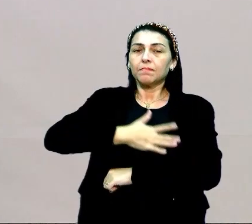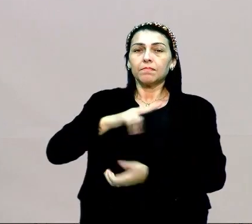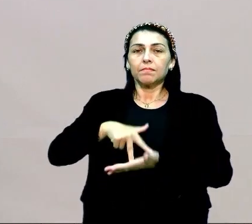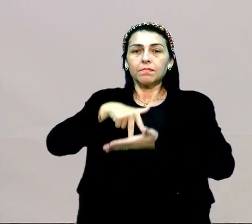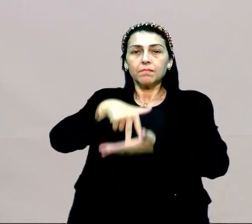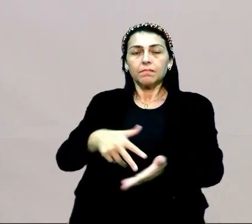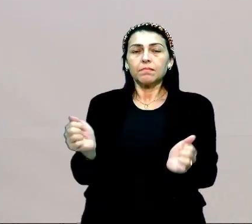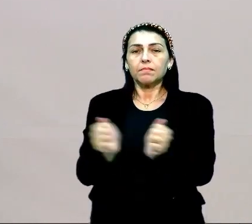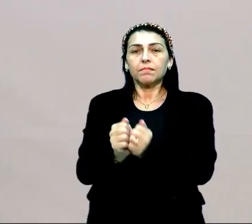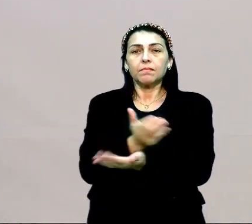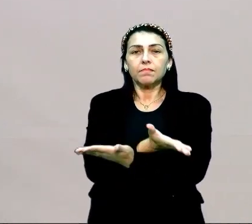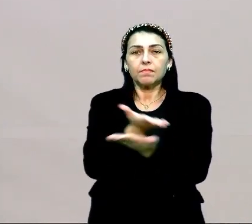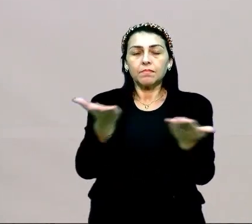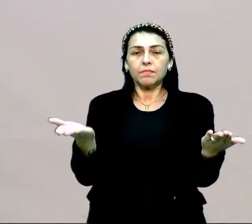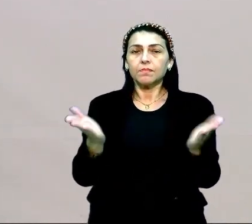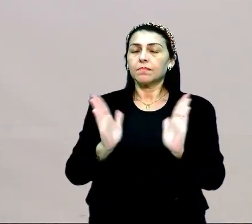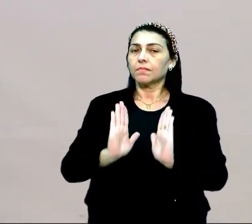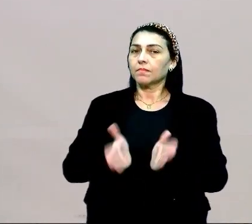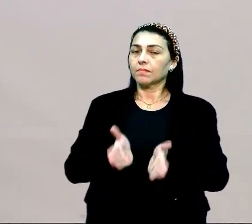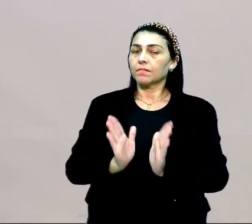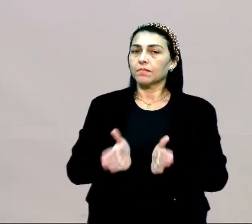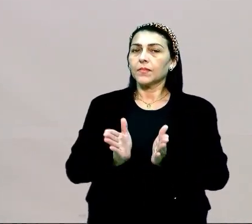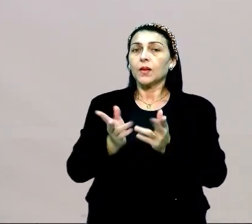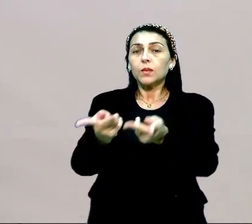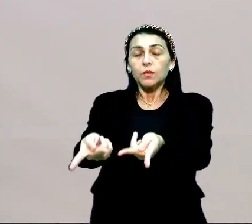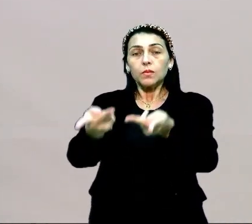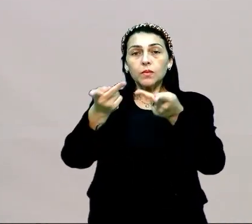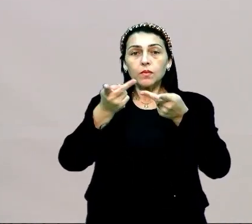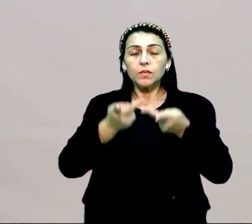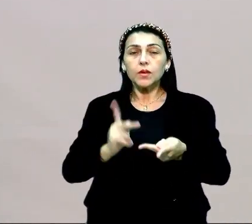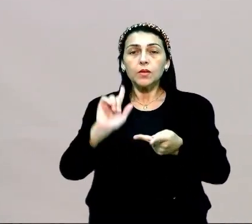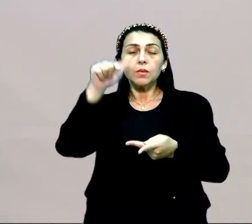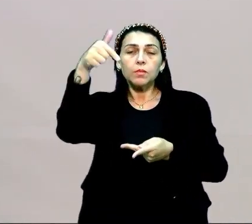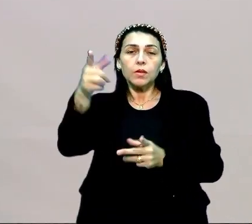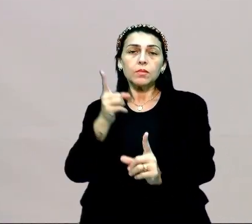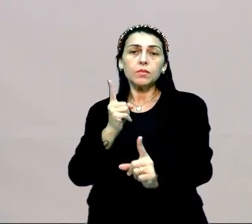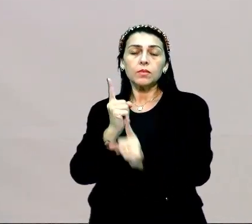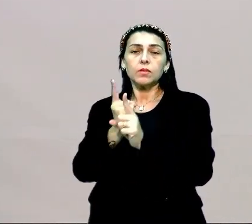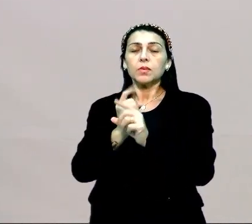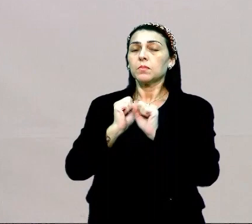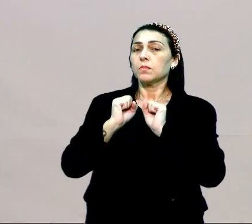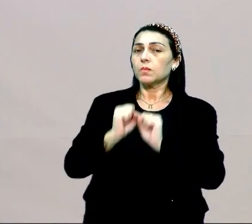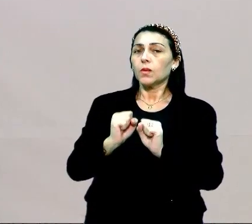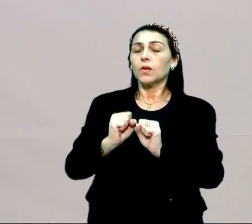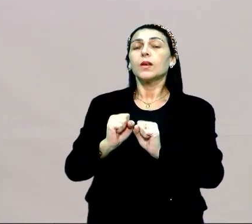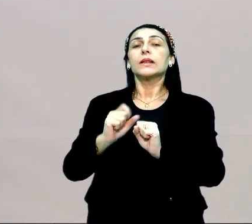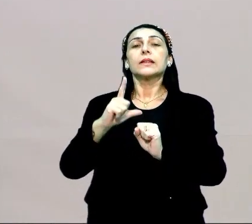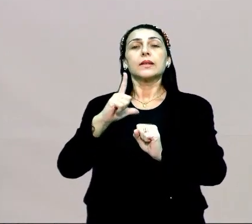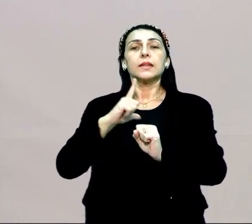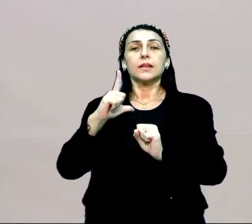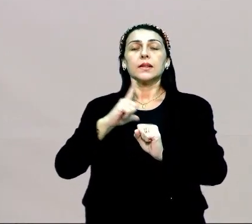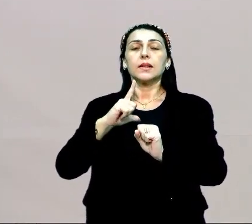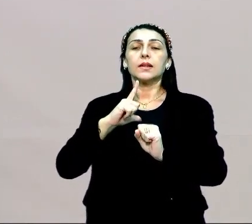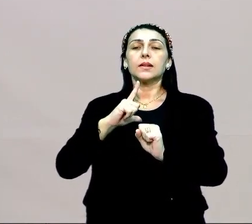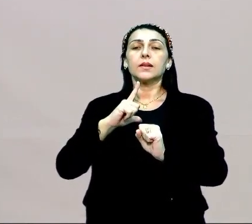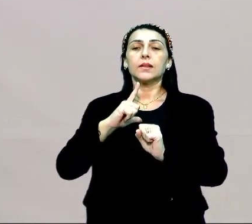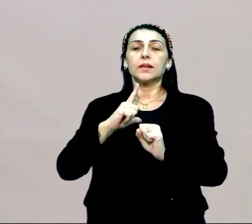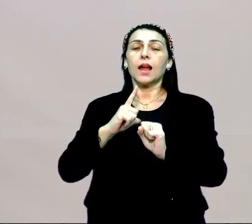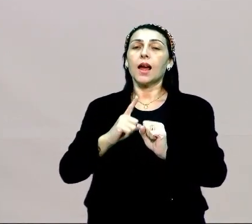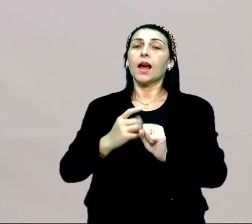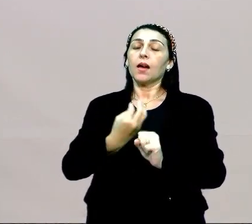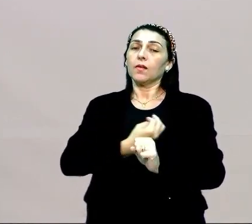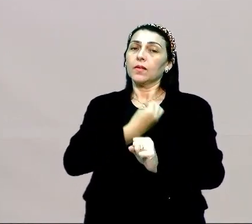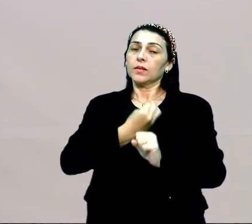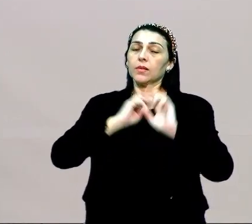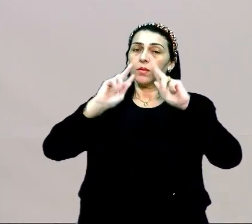com vocês e já faço um convite para que no próximo encontro a gente possa trabalhar a questão da condição